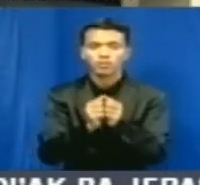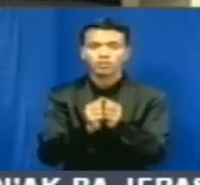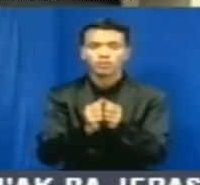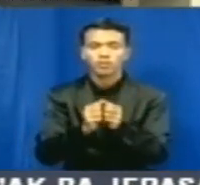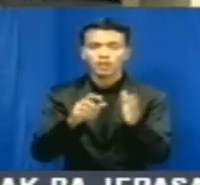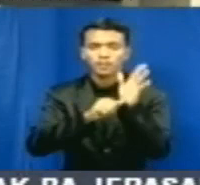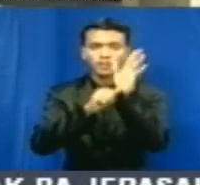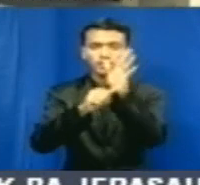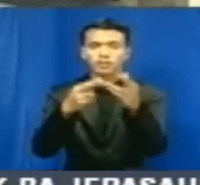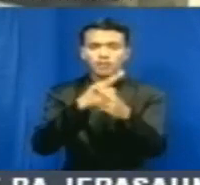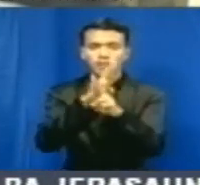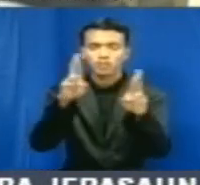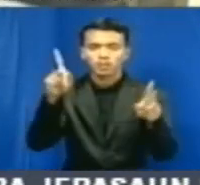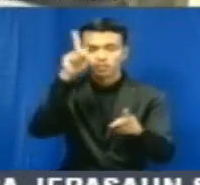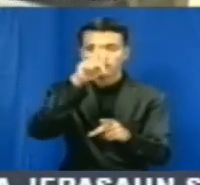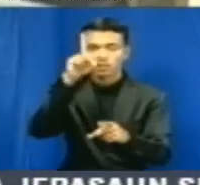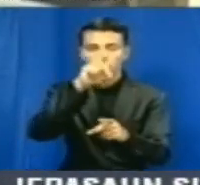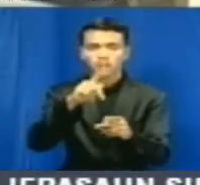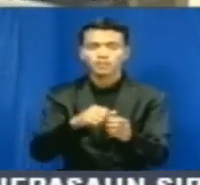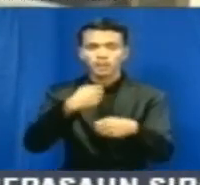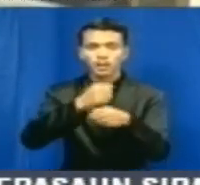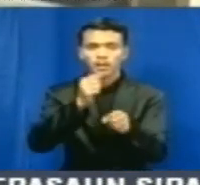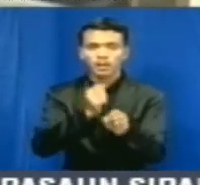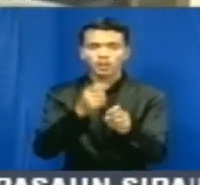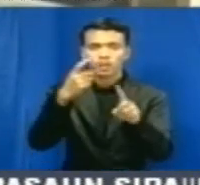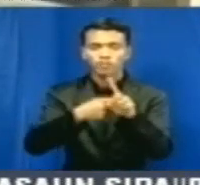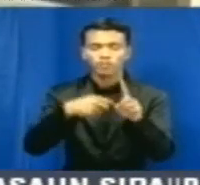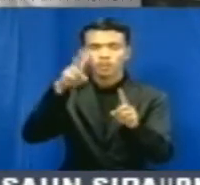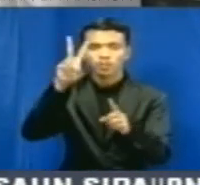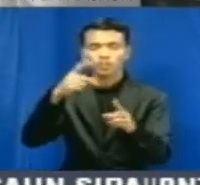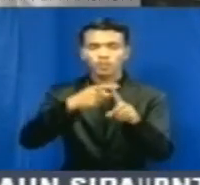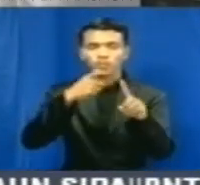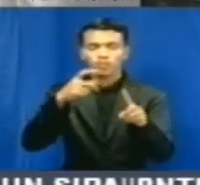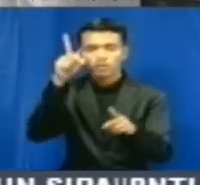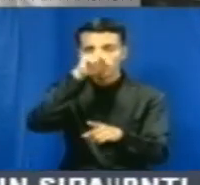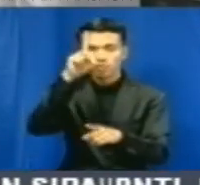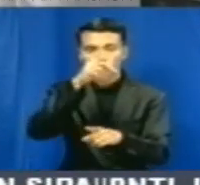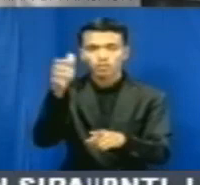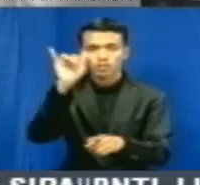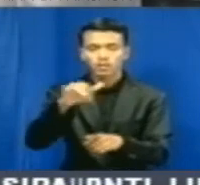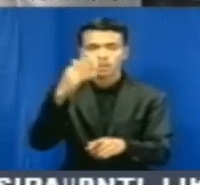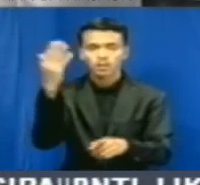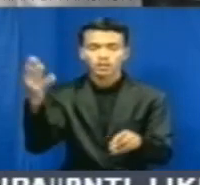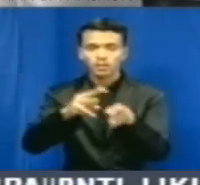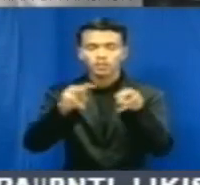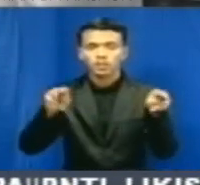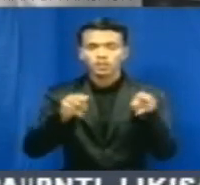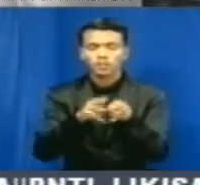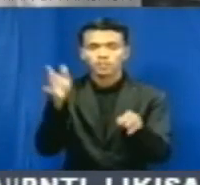onde apresenta resultado pesquisa na Behalau durante Fulan Rua, o se pesquisador Cira e a município